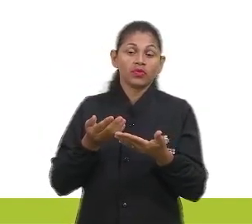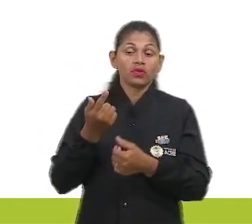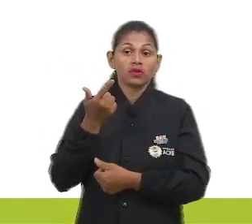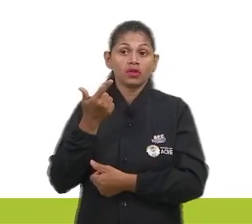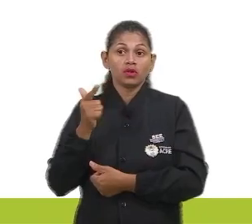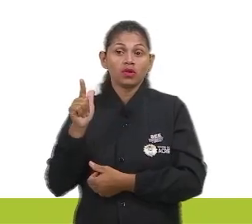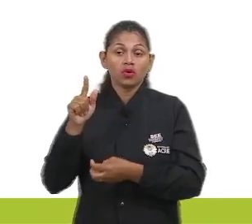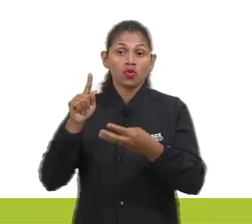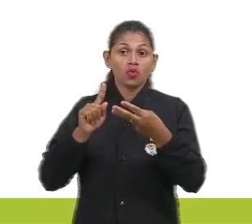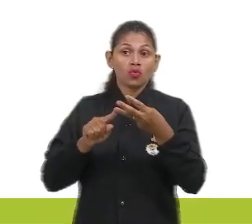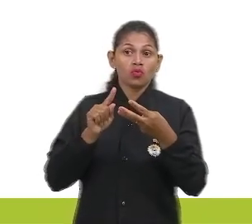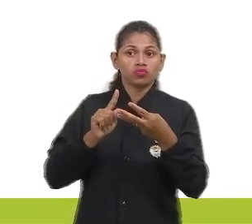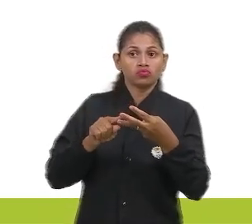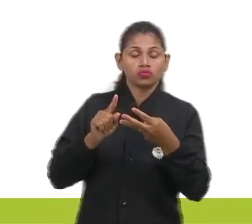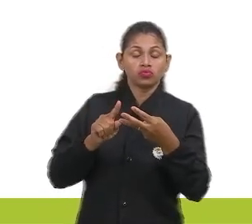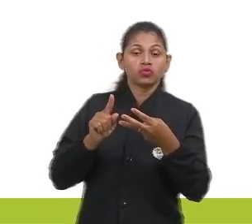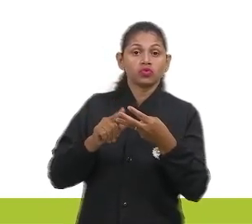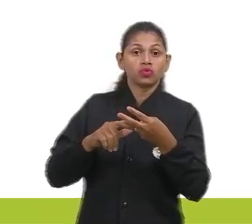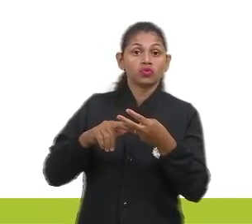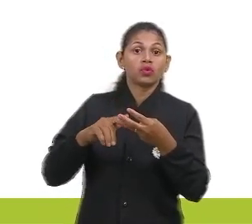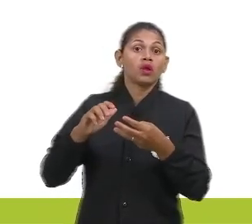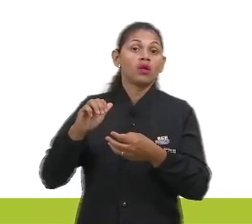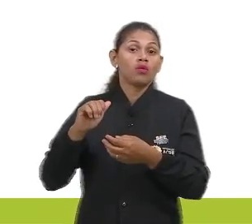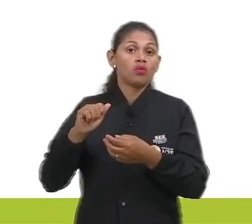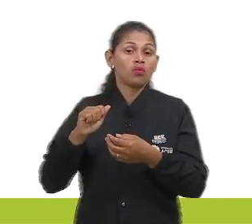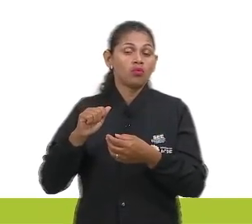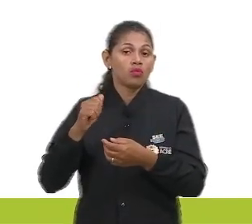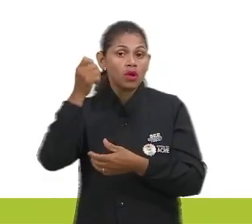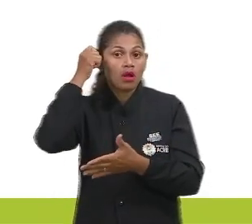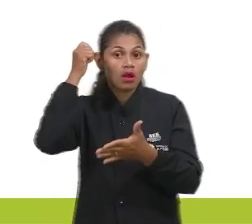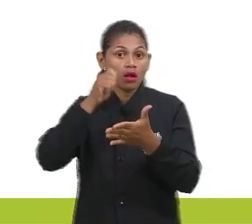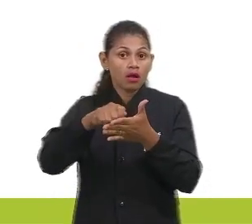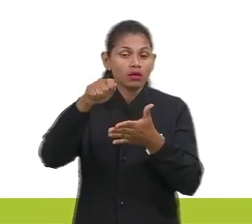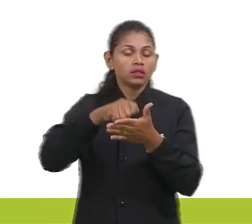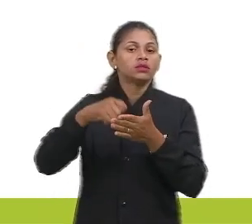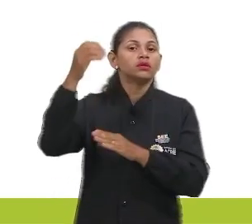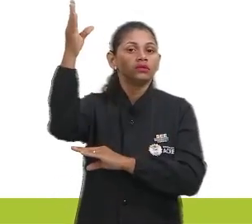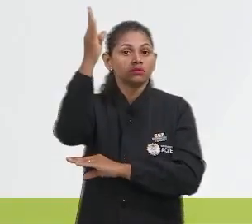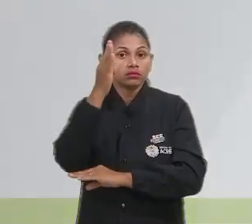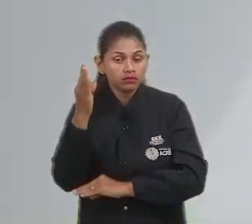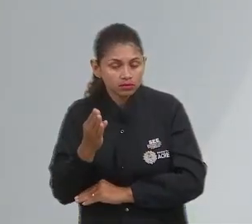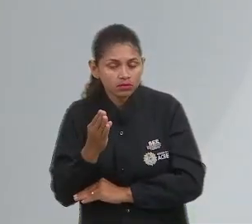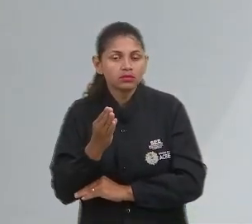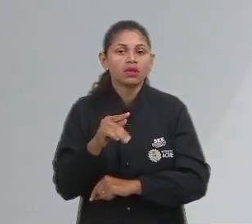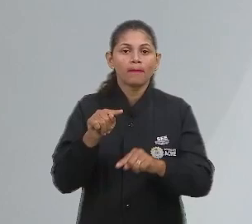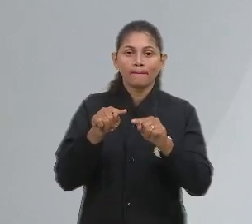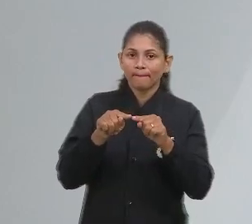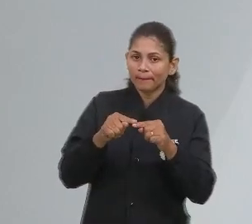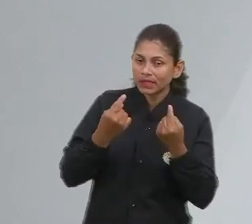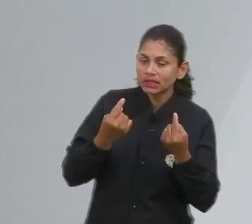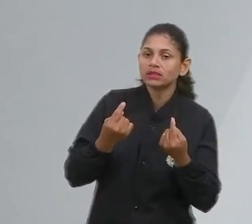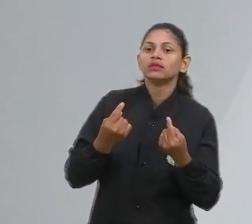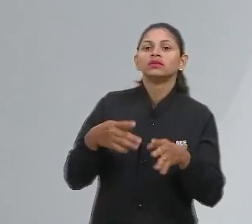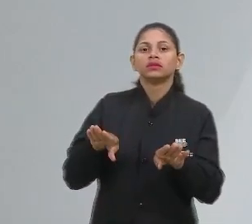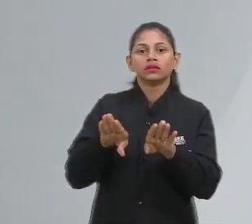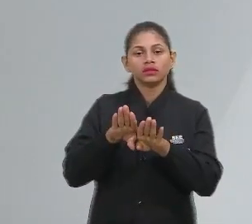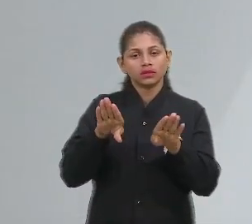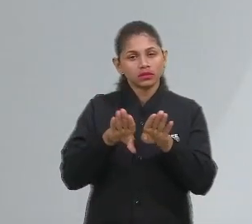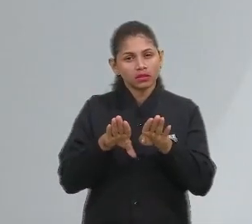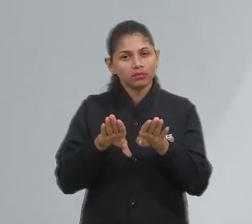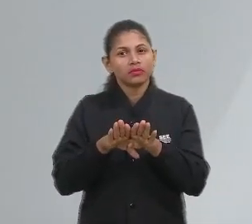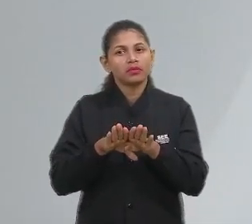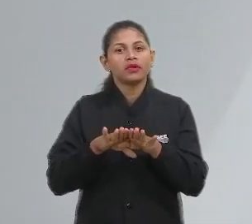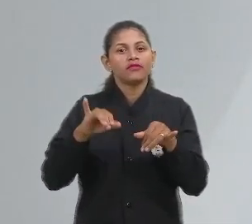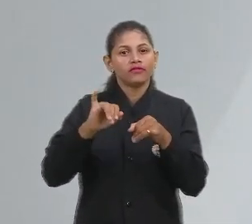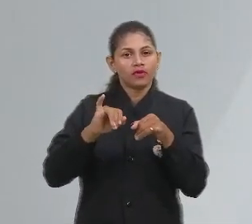muito sucesso, mas que também trabalhou essa questão, né, do jogo teatral, né, de forma mais